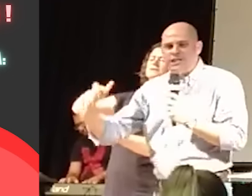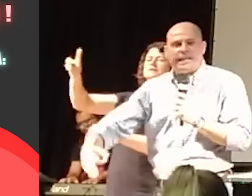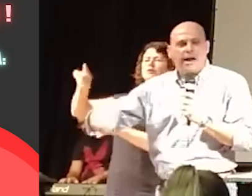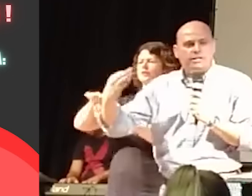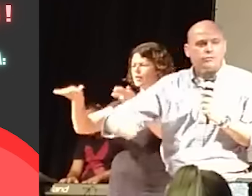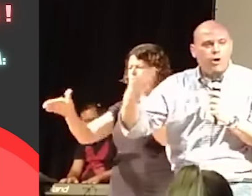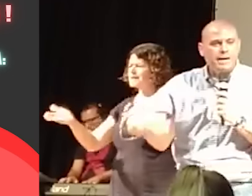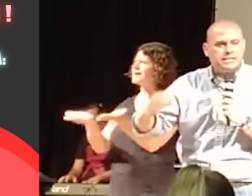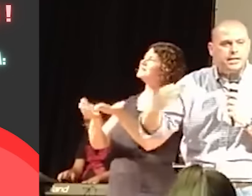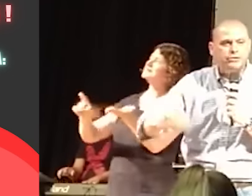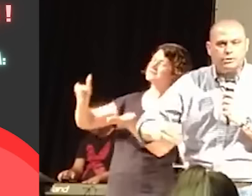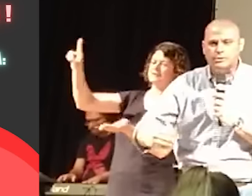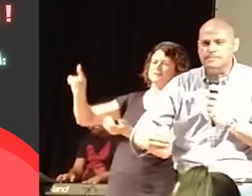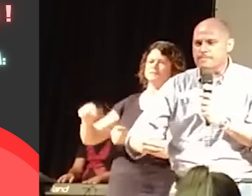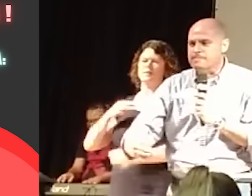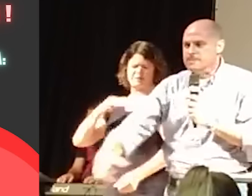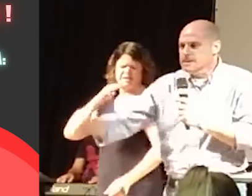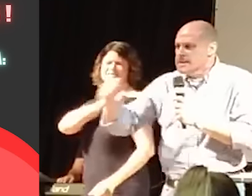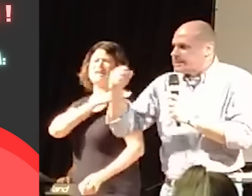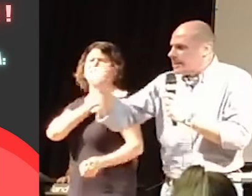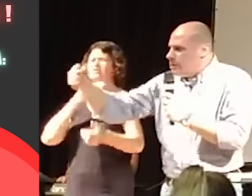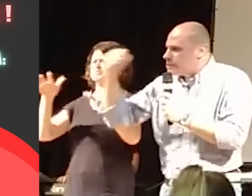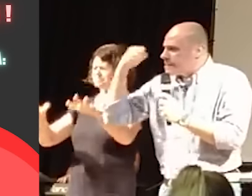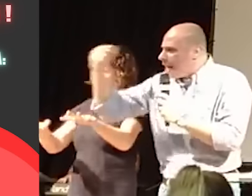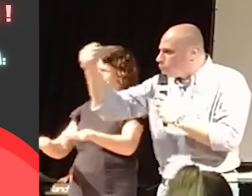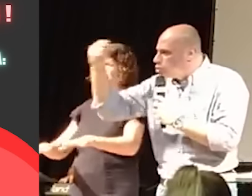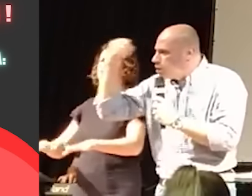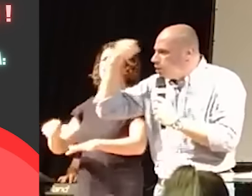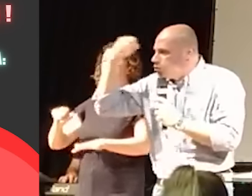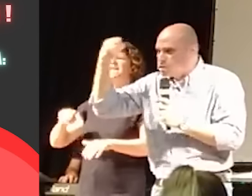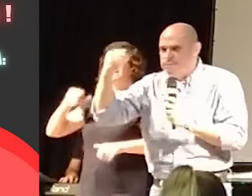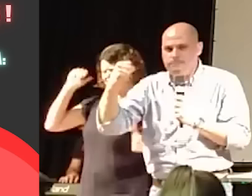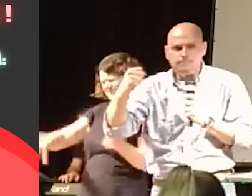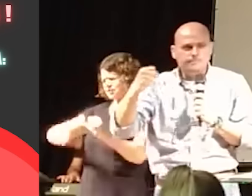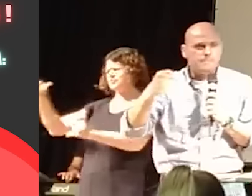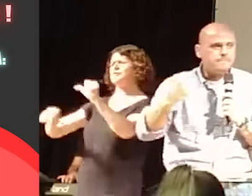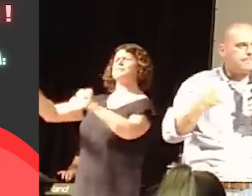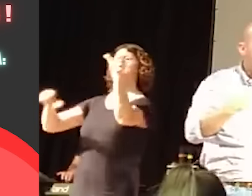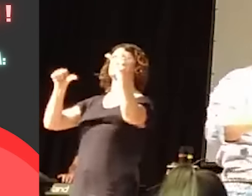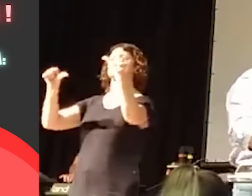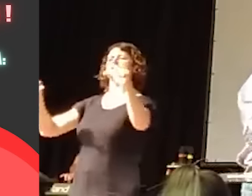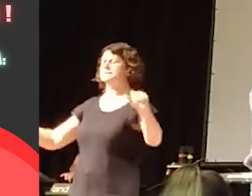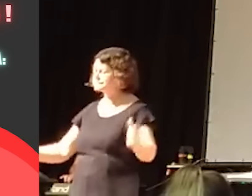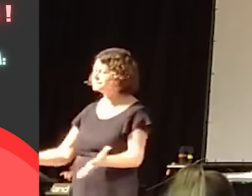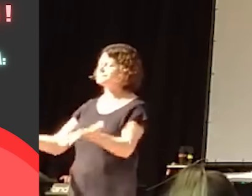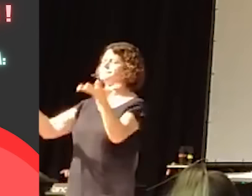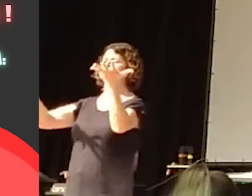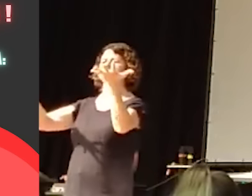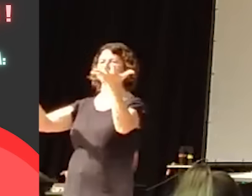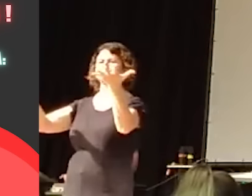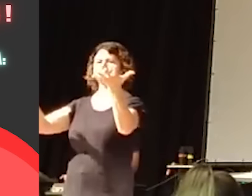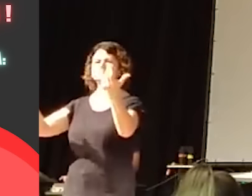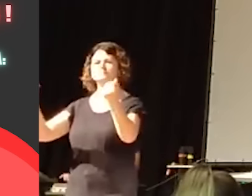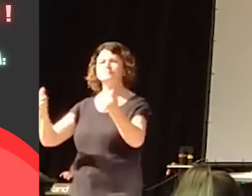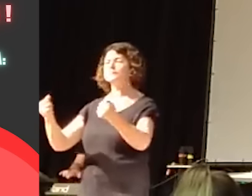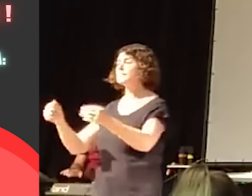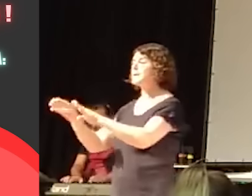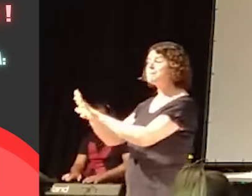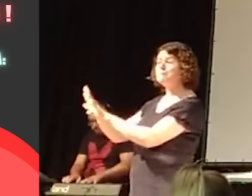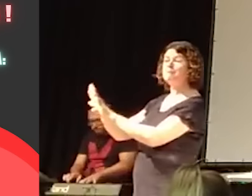que os Ministérios adormecidos serão sacudidos Amém Que portas serão